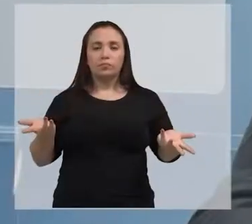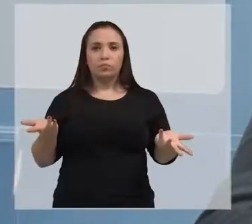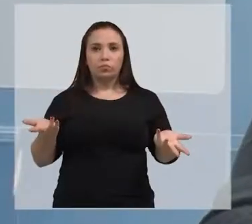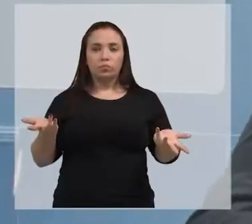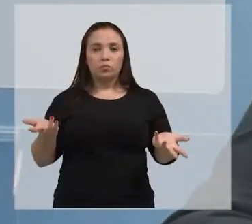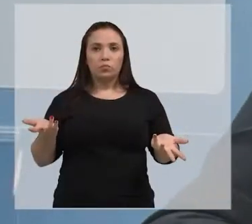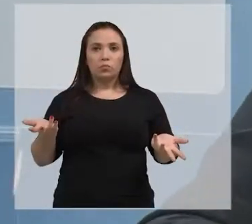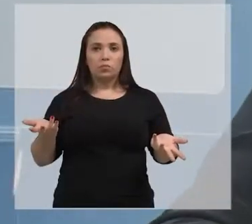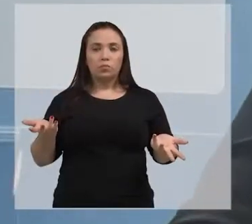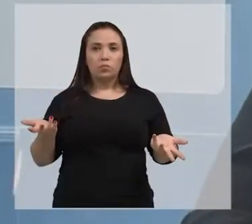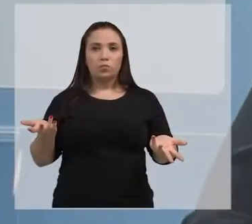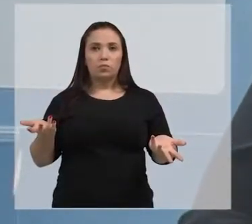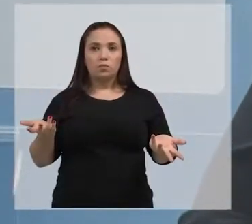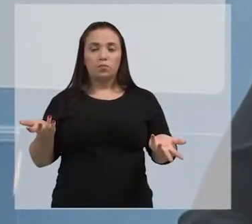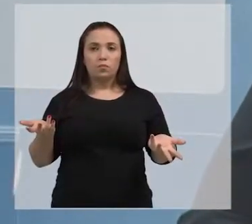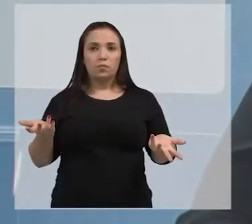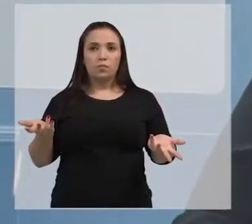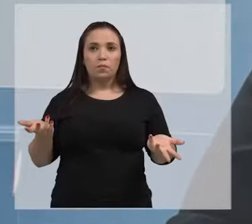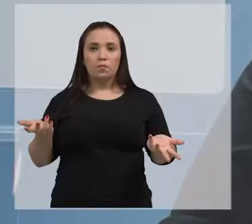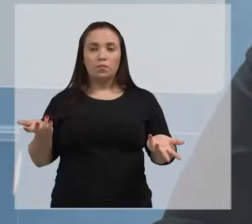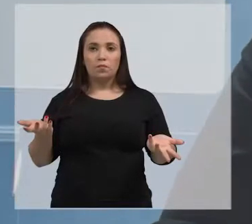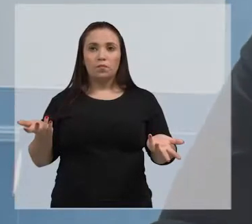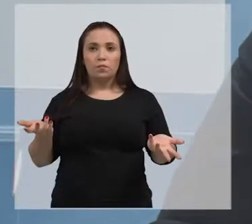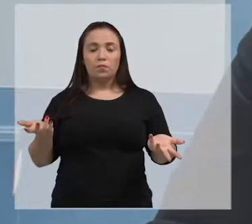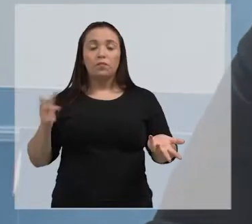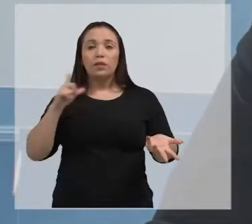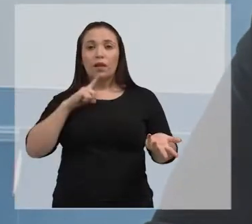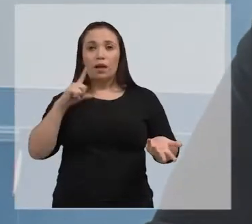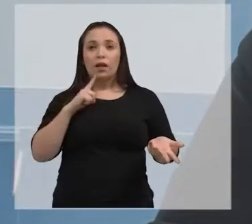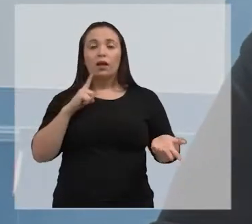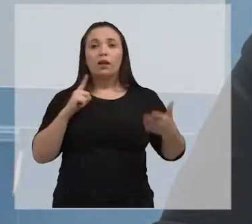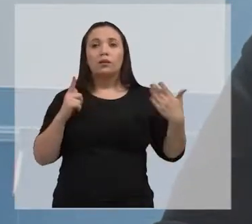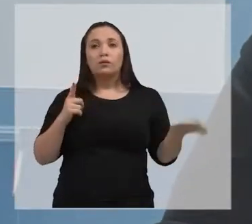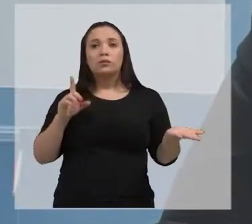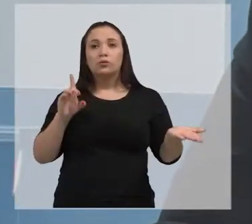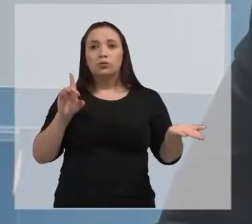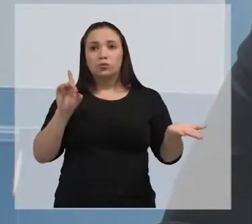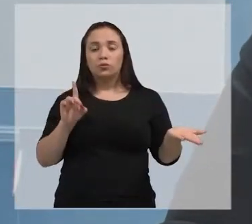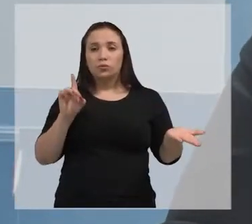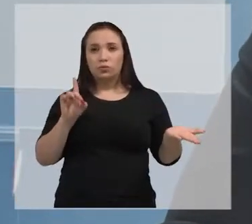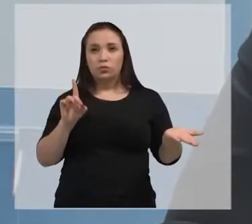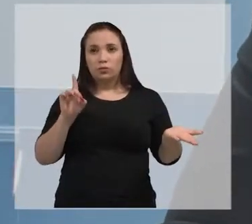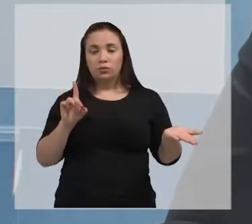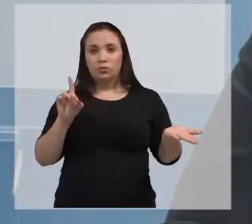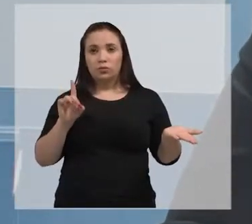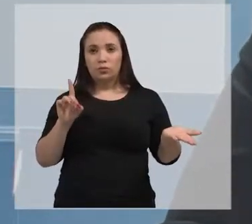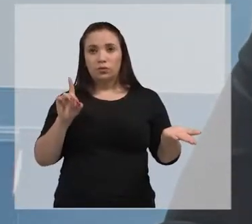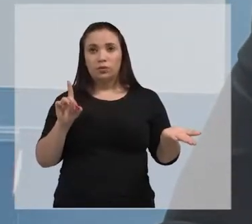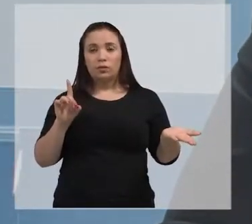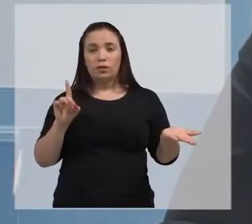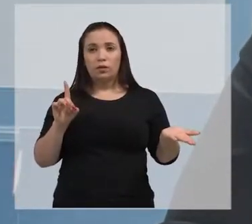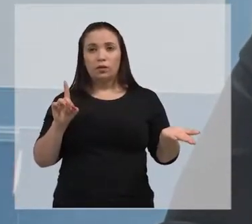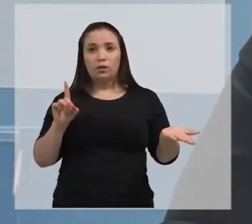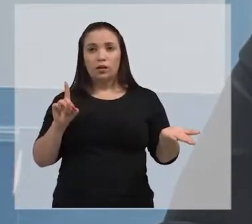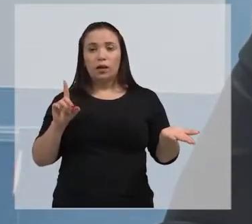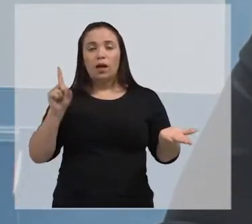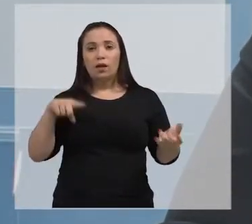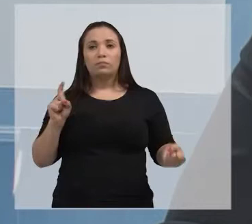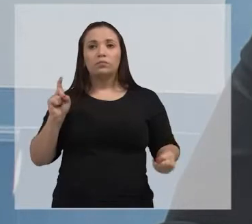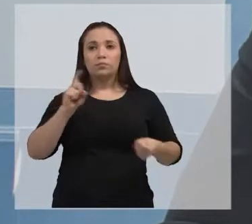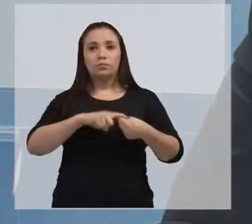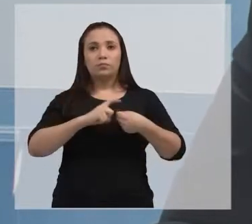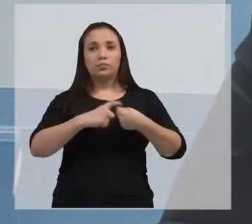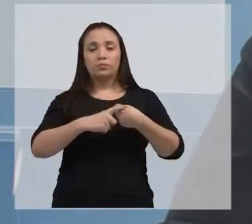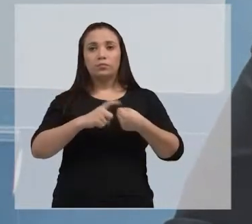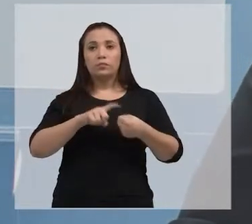pronto. Dois nomes aqui não é da extrema-direita não, mas é mais ou menos ligada à bancada mais